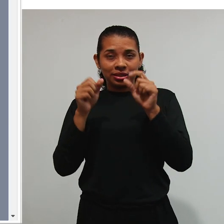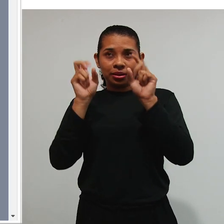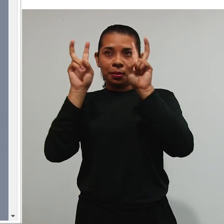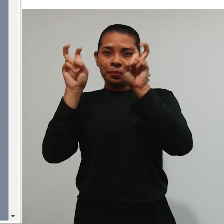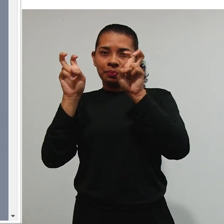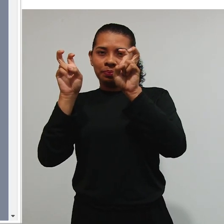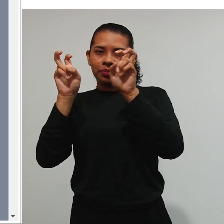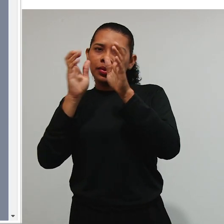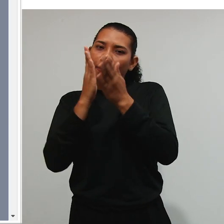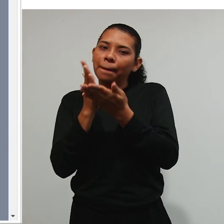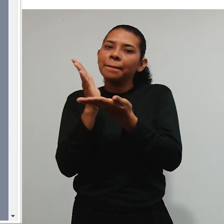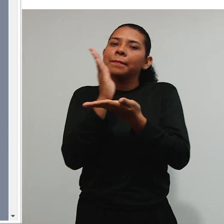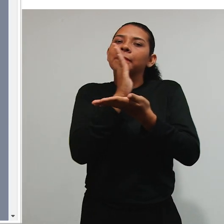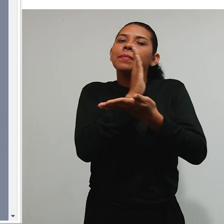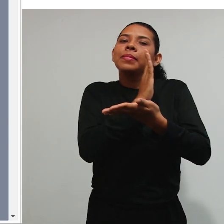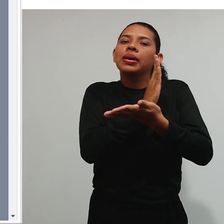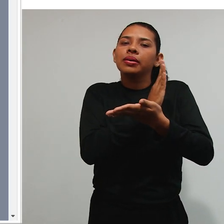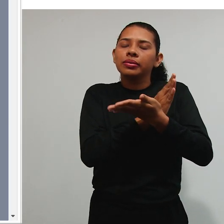Antes e depois